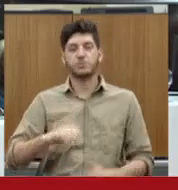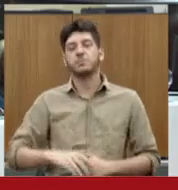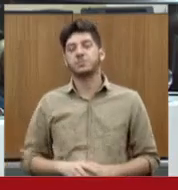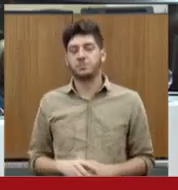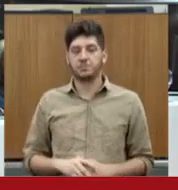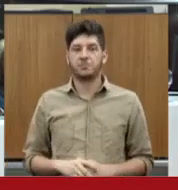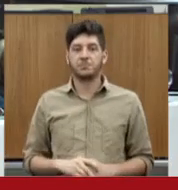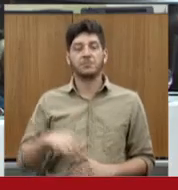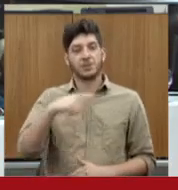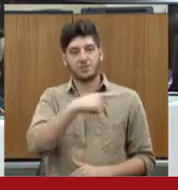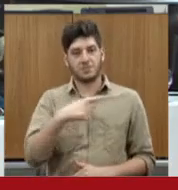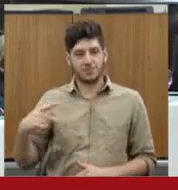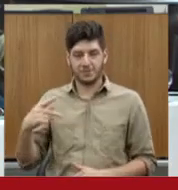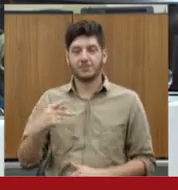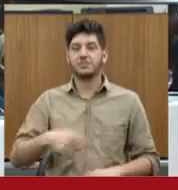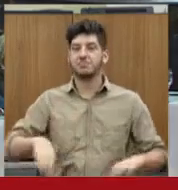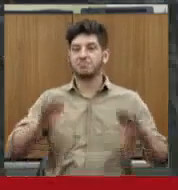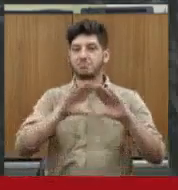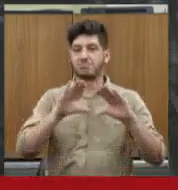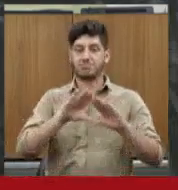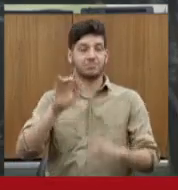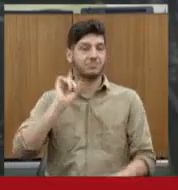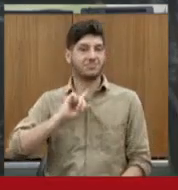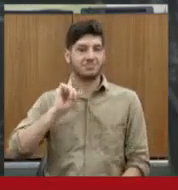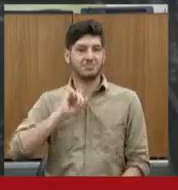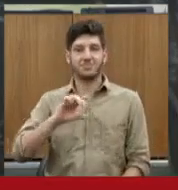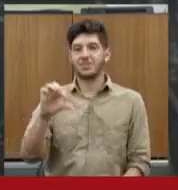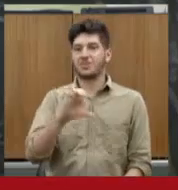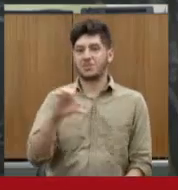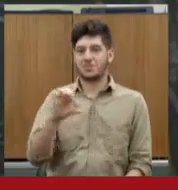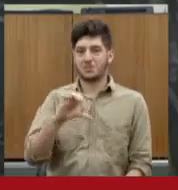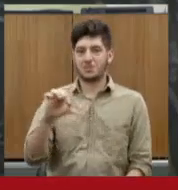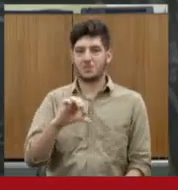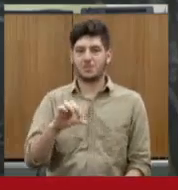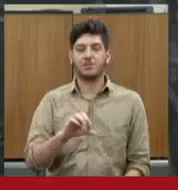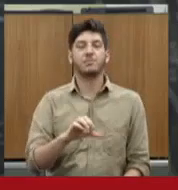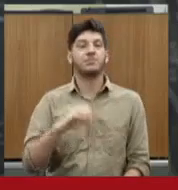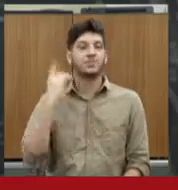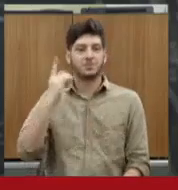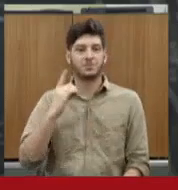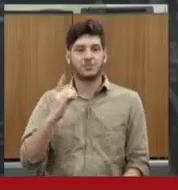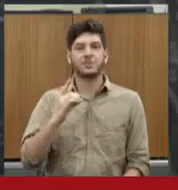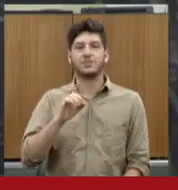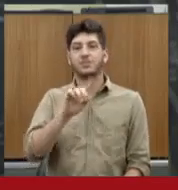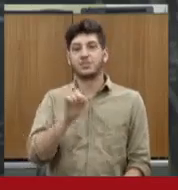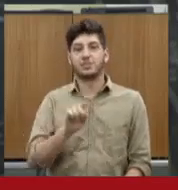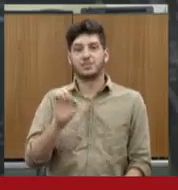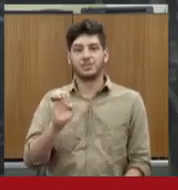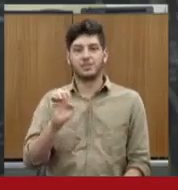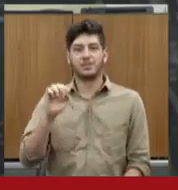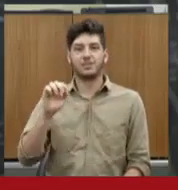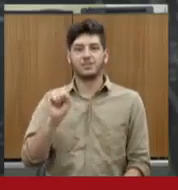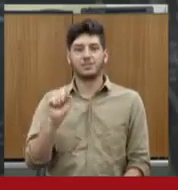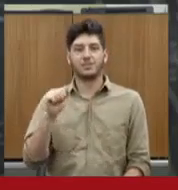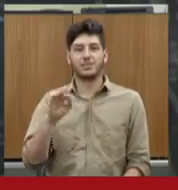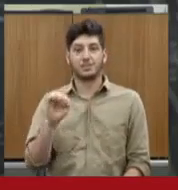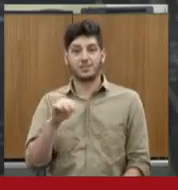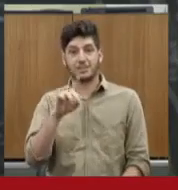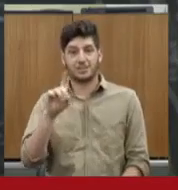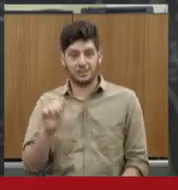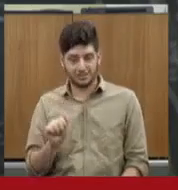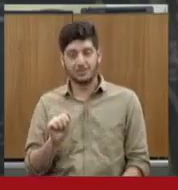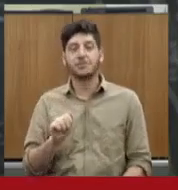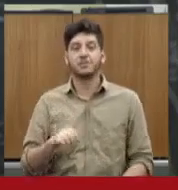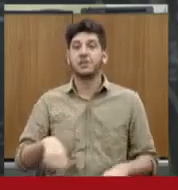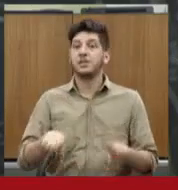excelentíssimo senhor presidente da Assembleia Legislativa do Estado de Minas Gerais da 9ª Legislatura, deputado José Santana, excelentíssima senhora